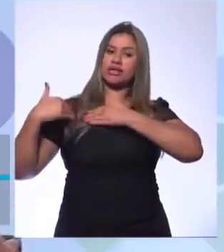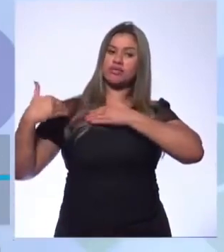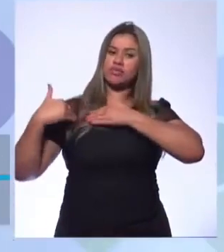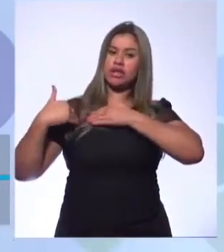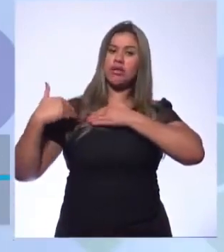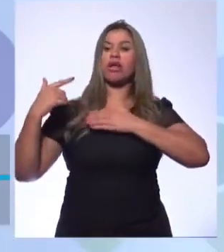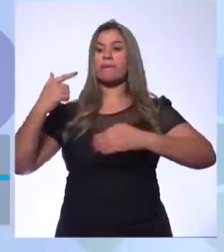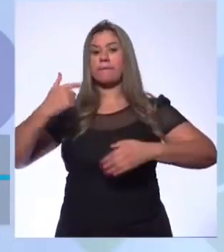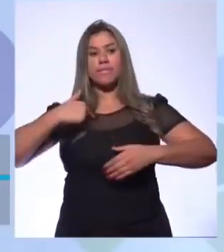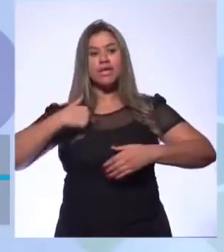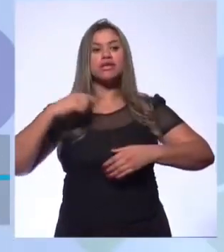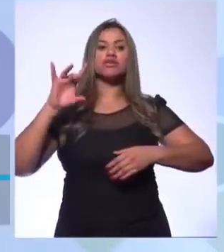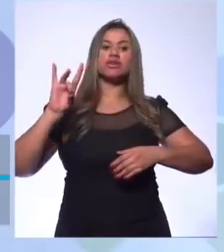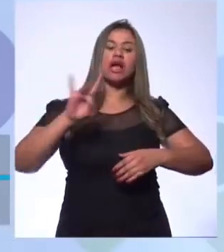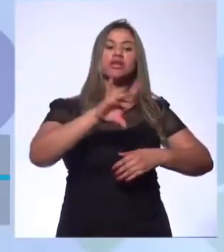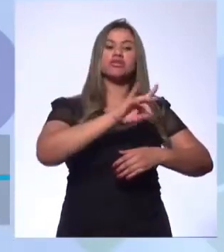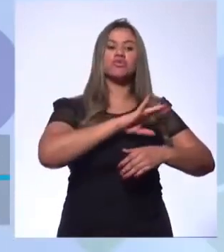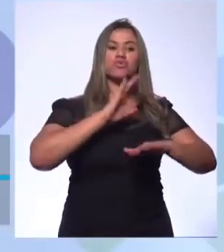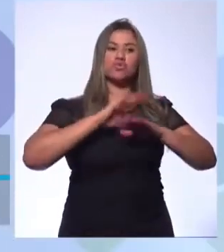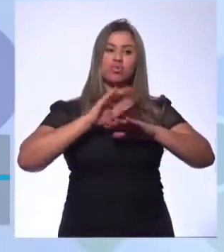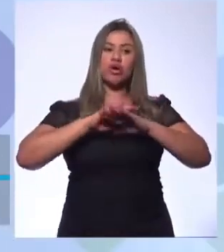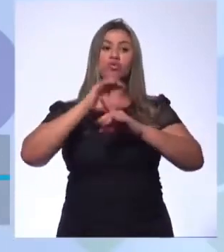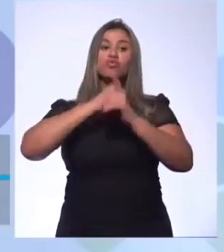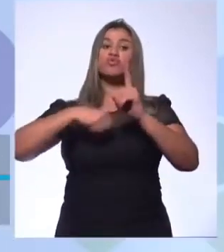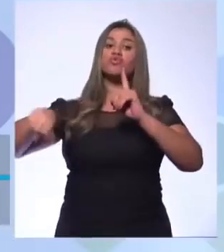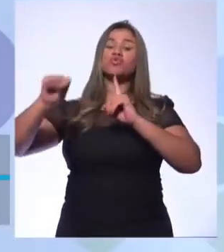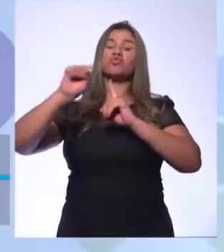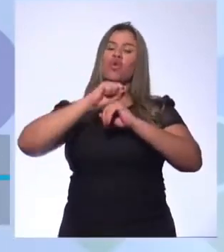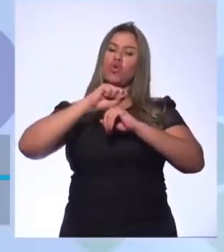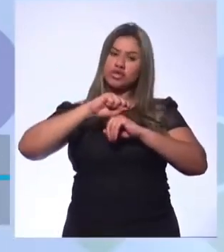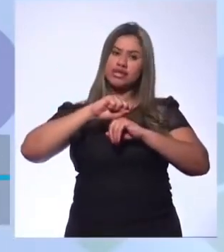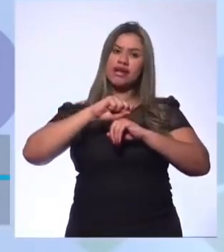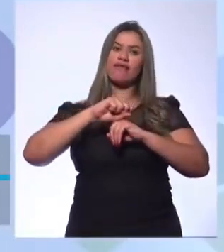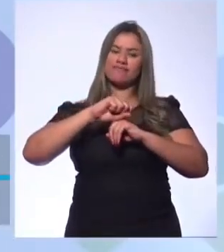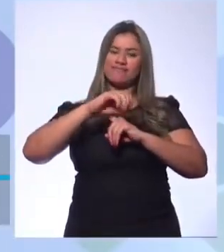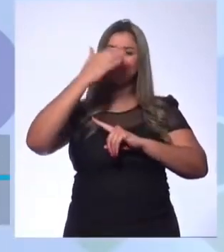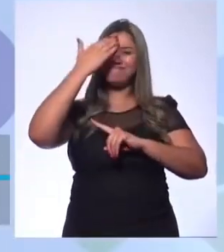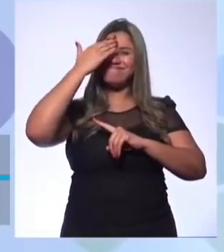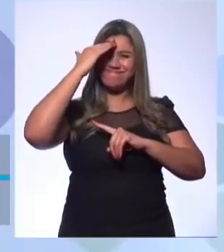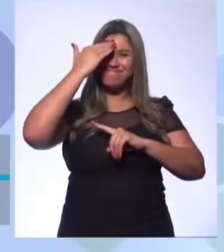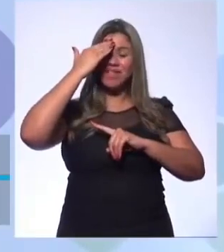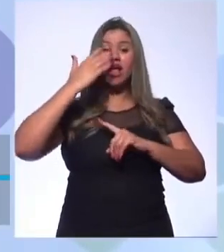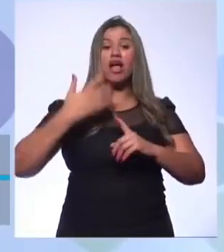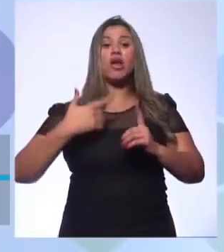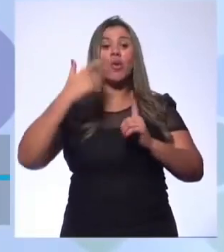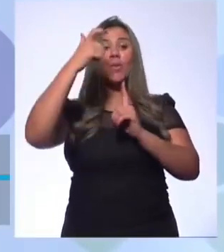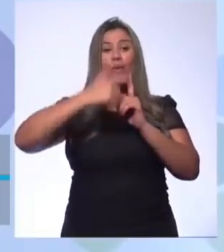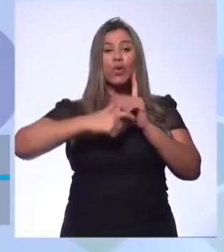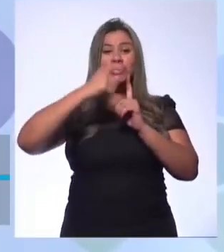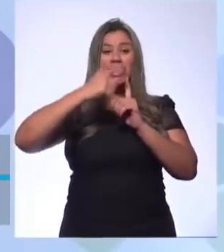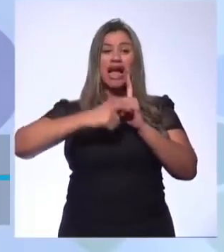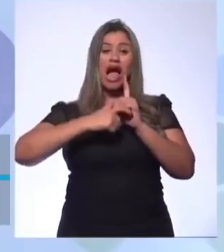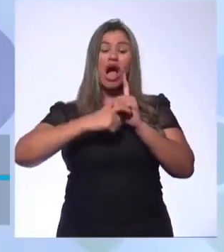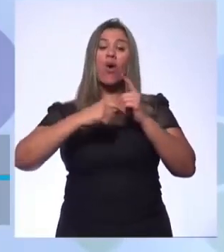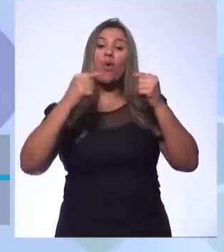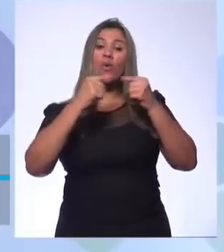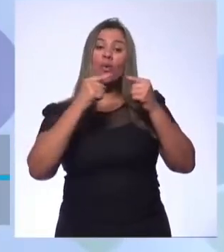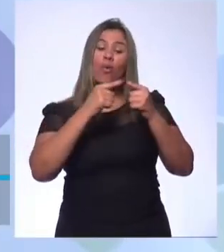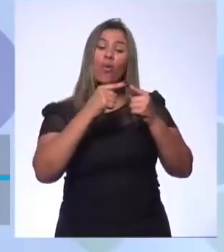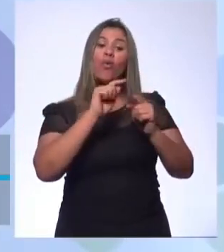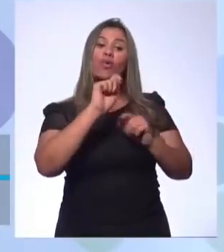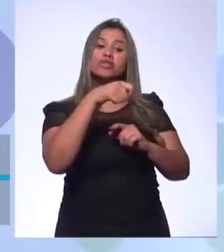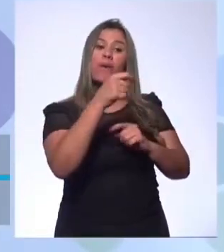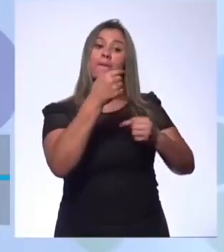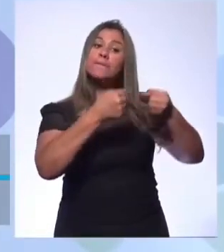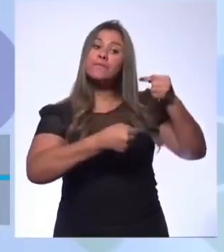professora Tayana e em você também. Da sociedade, né? Claro, e notem, o personagem é política, não é político. Que